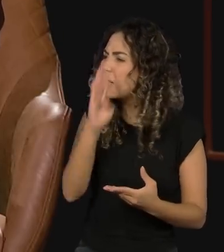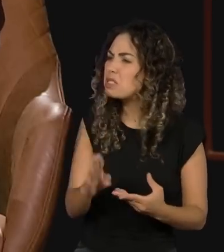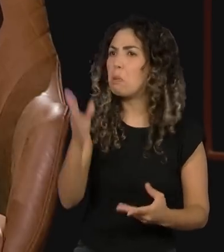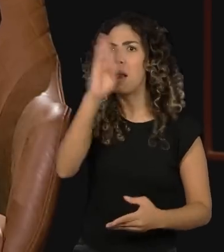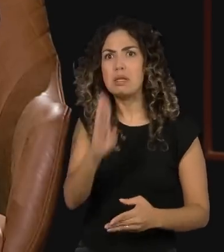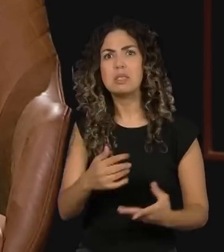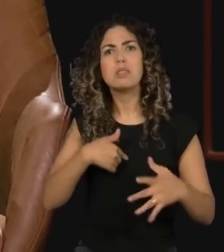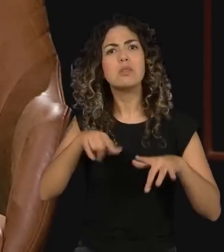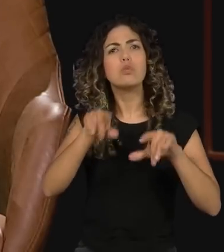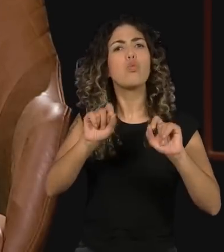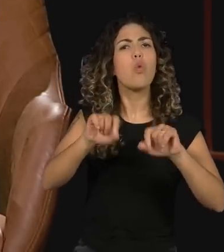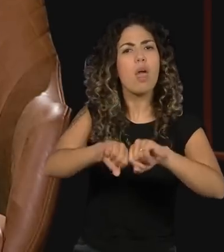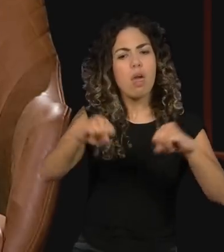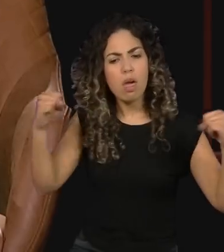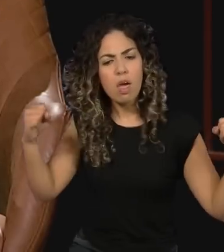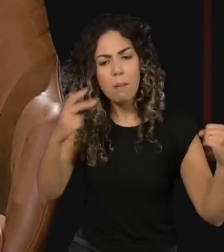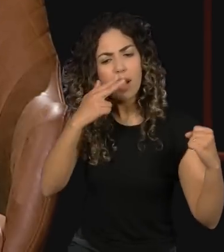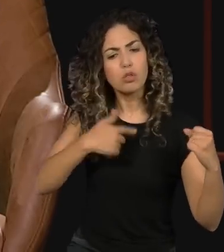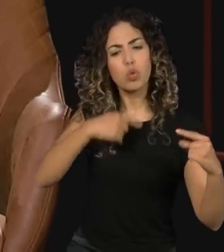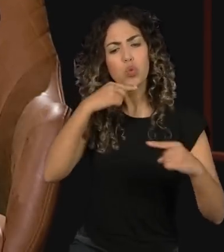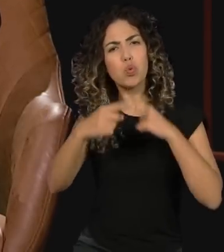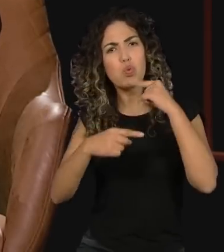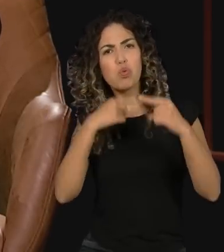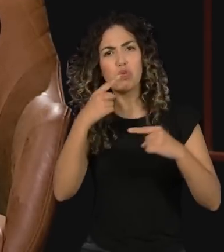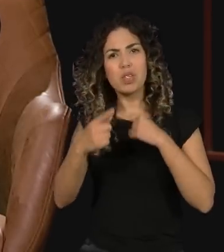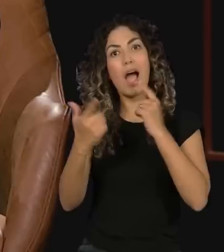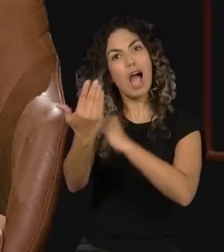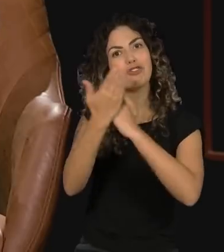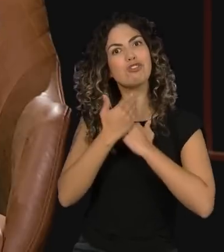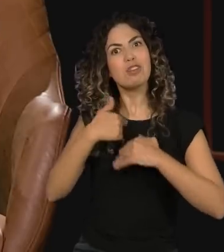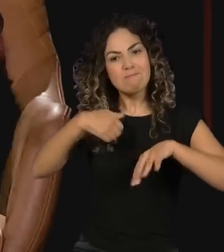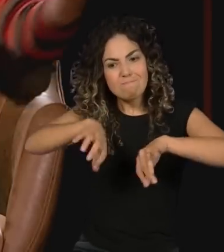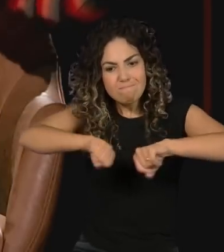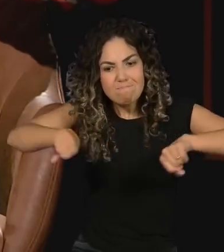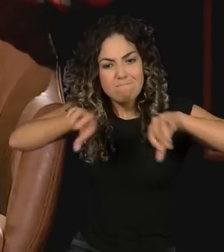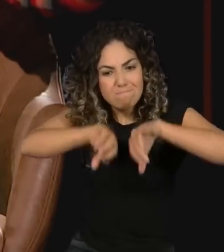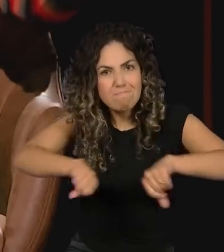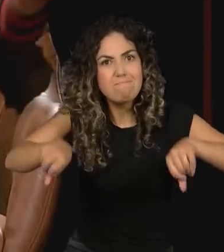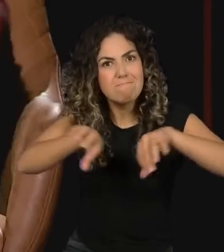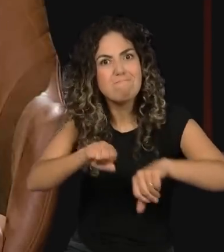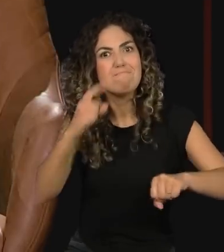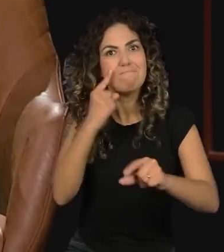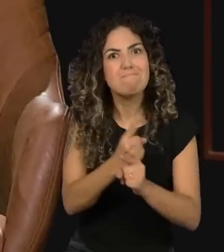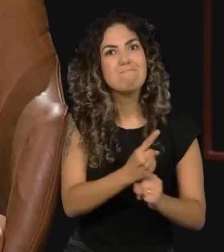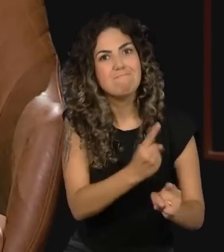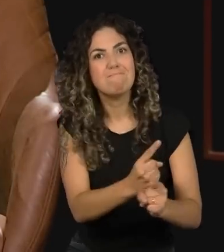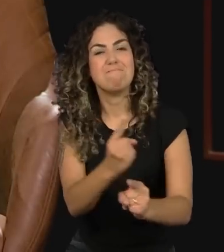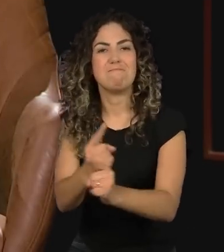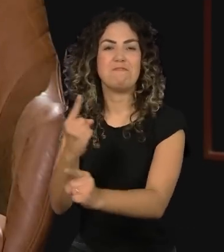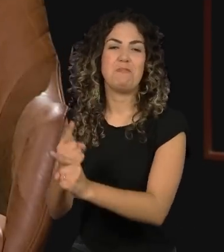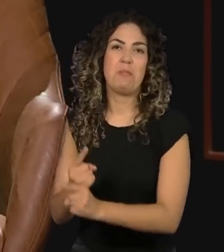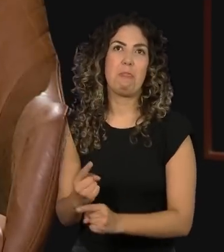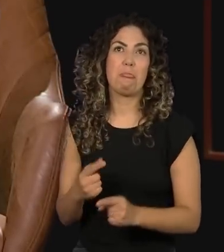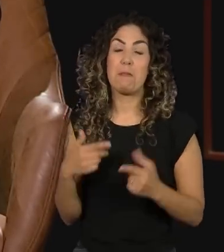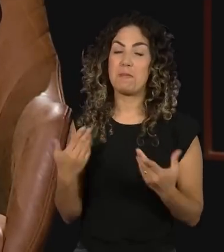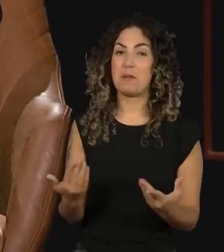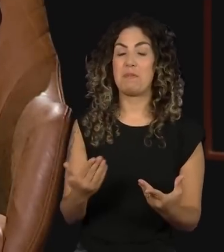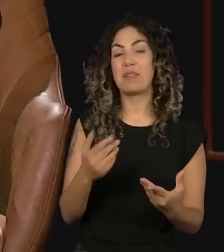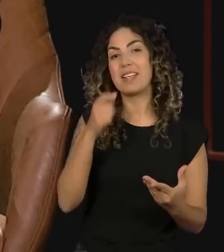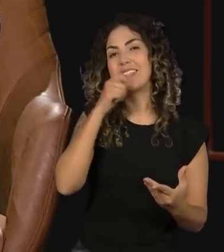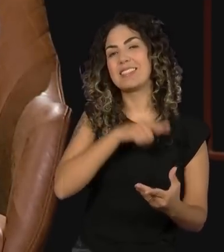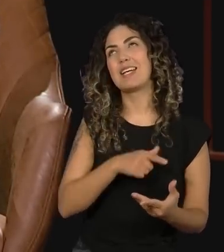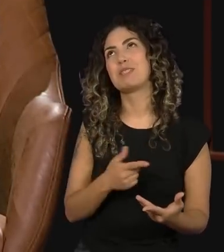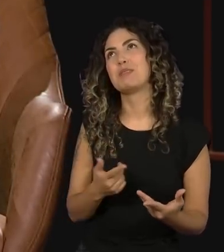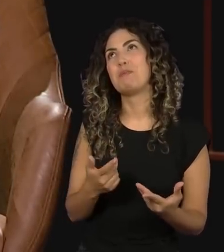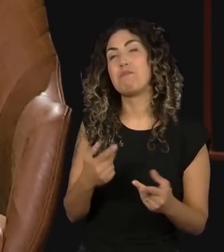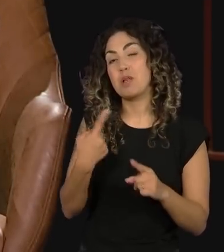Eu queria falar muito que está assistindo hoje uma pessoa aqui presente que tem muito a ver com a